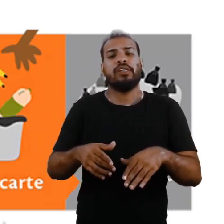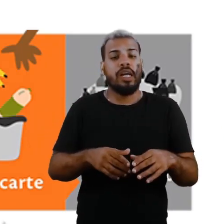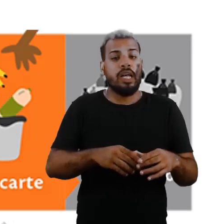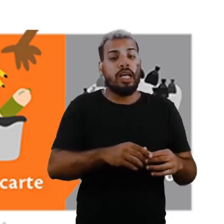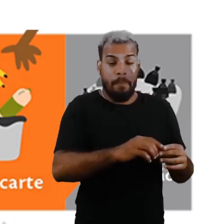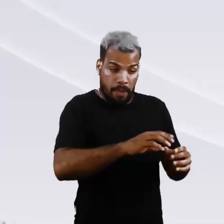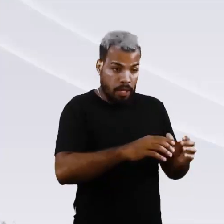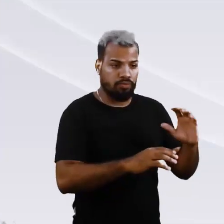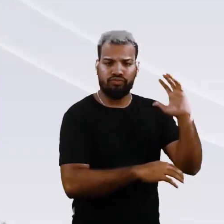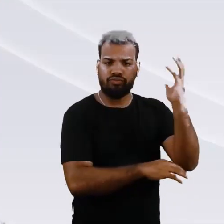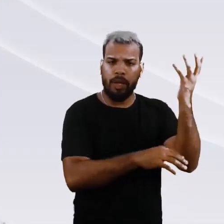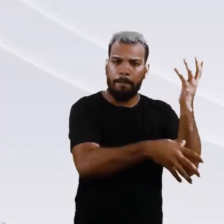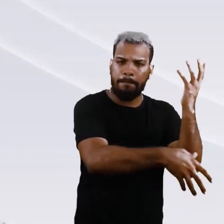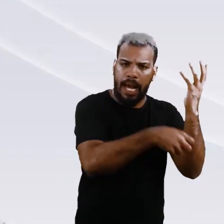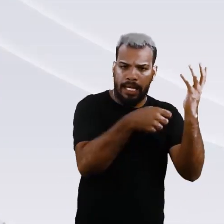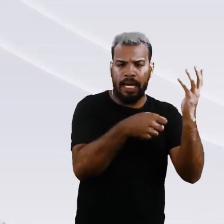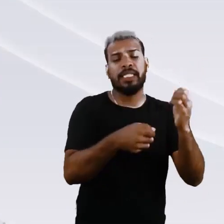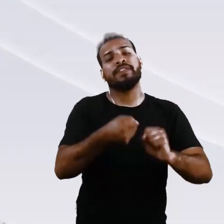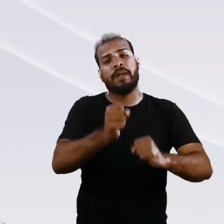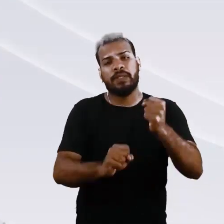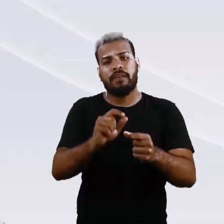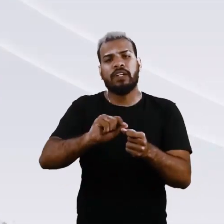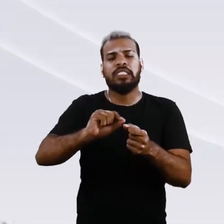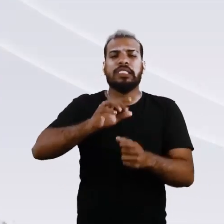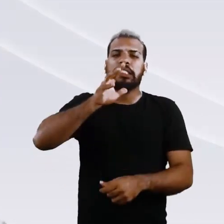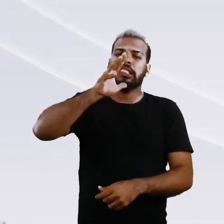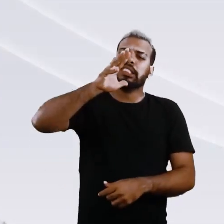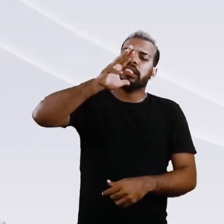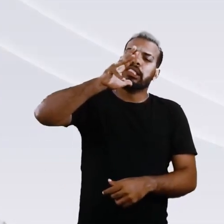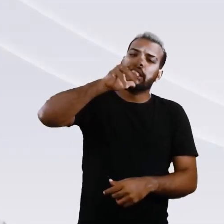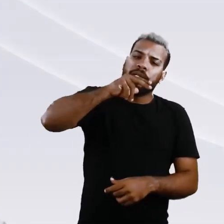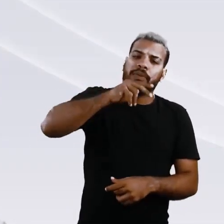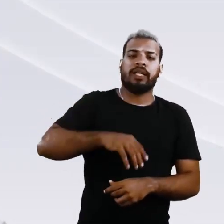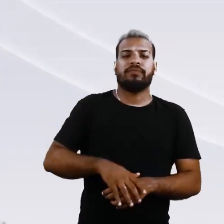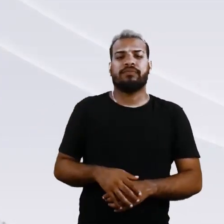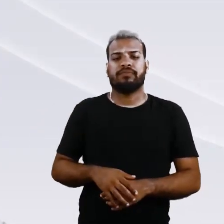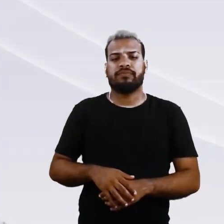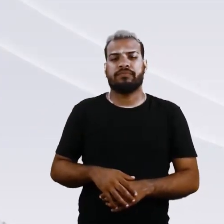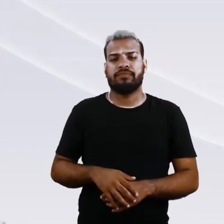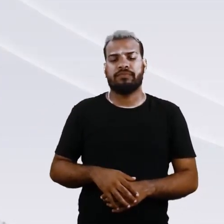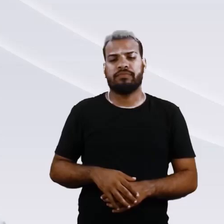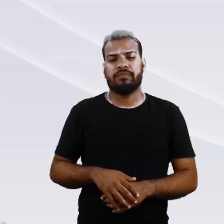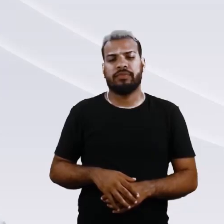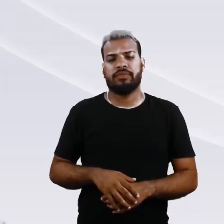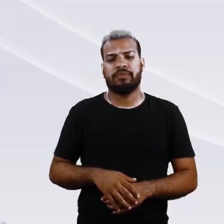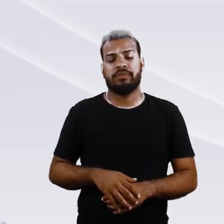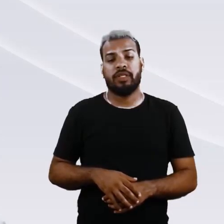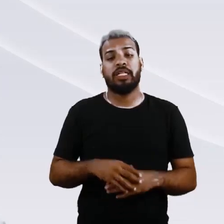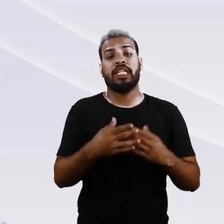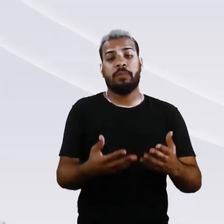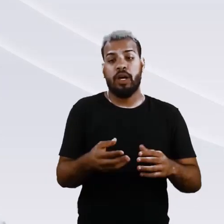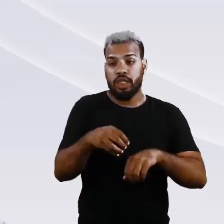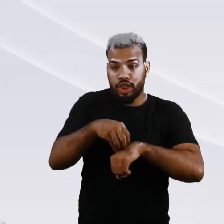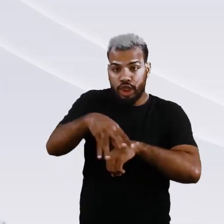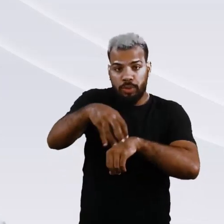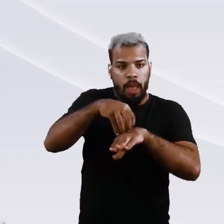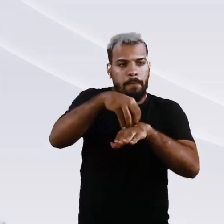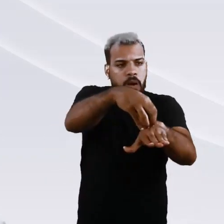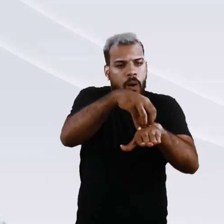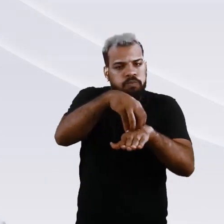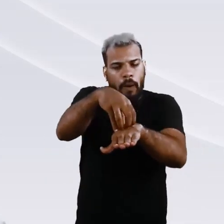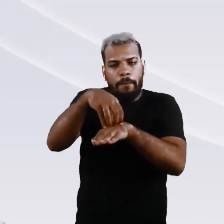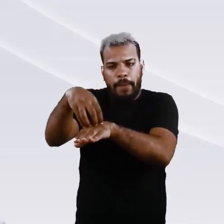muito tempo para extrair, muito tempo para fabricar, um pouco menos de tempo para fabricar, um pouco menos de tempo